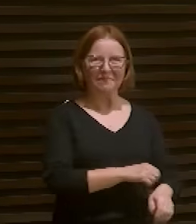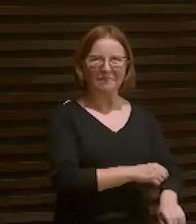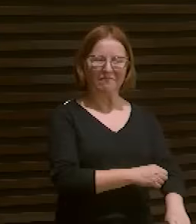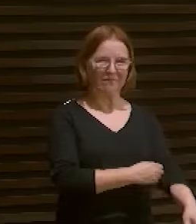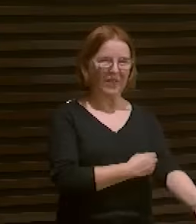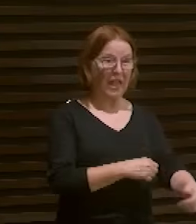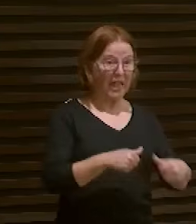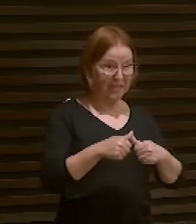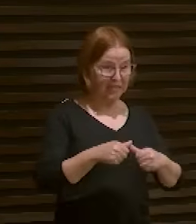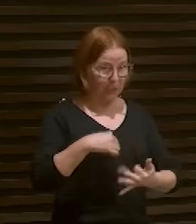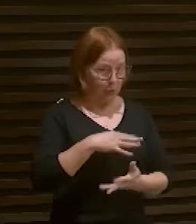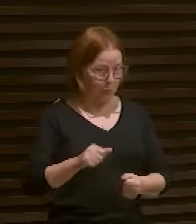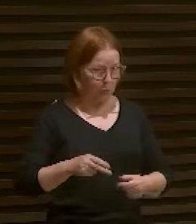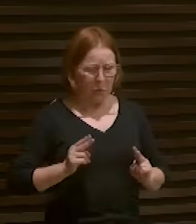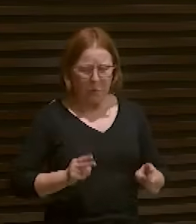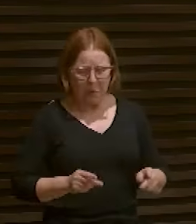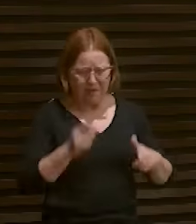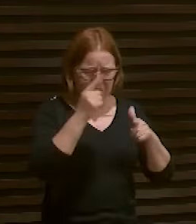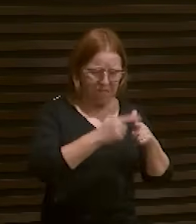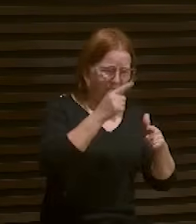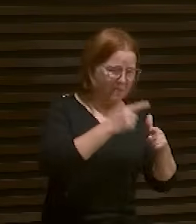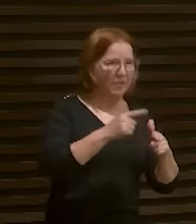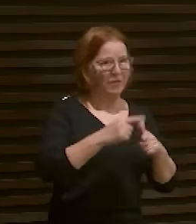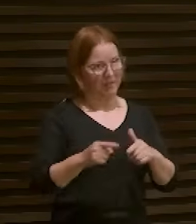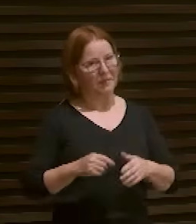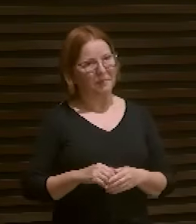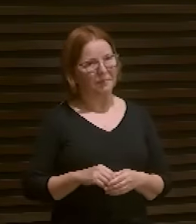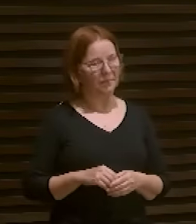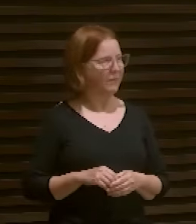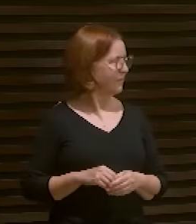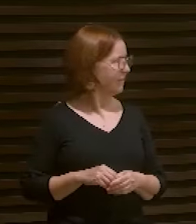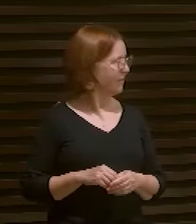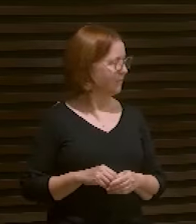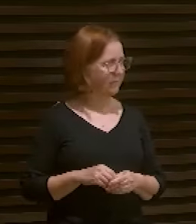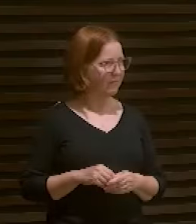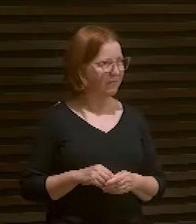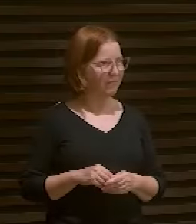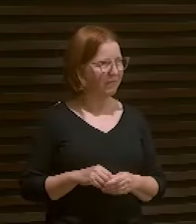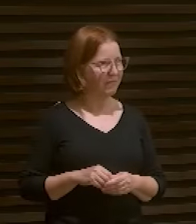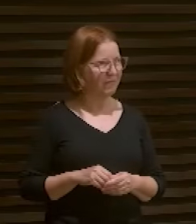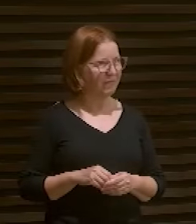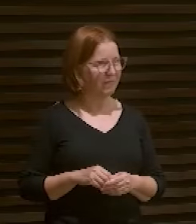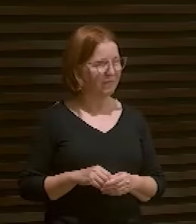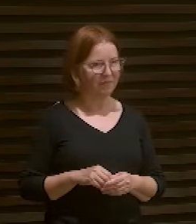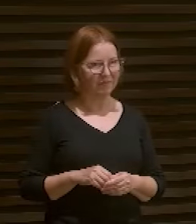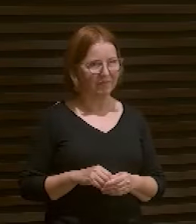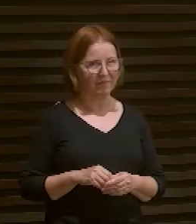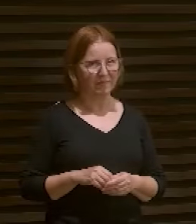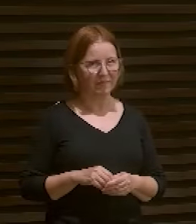Hein, Sandra? Esse marido aí, desse tamanho aí, isso aí dá dor de cabeça, não dá? Dá dor de